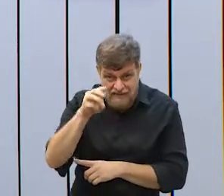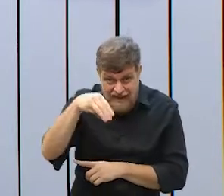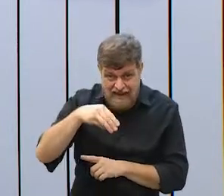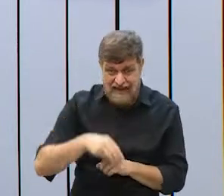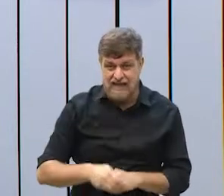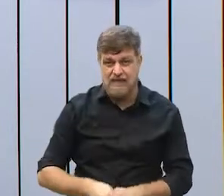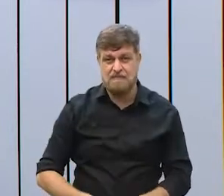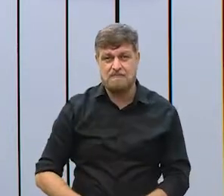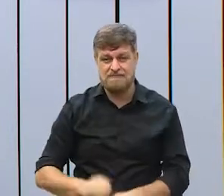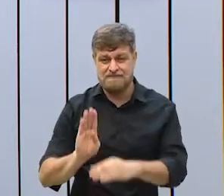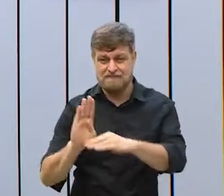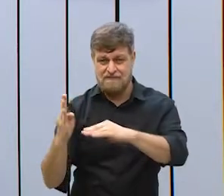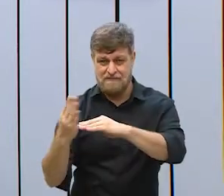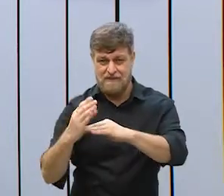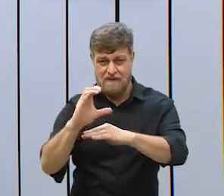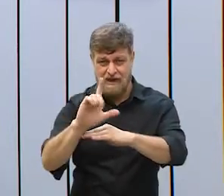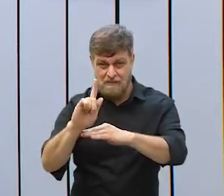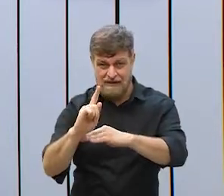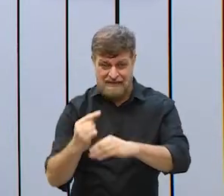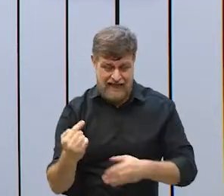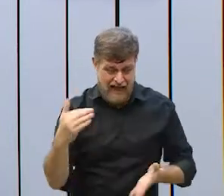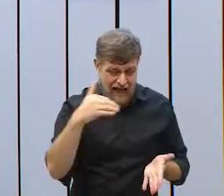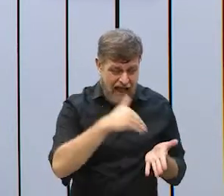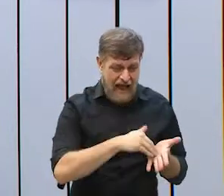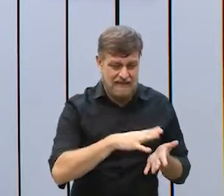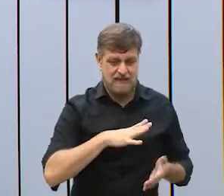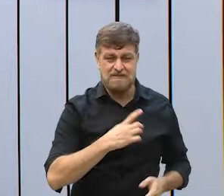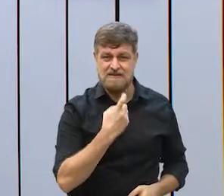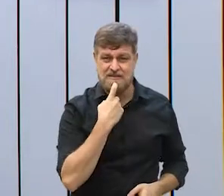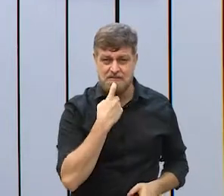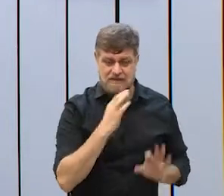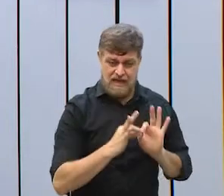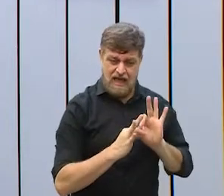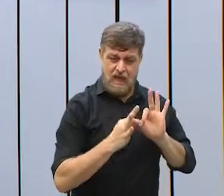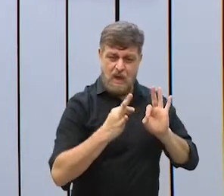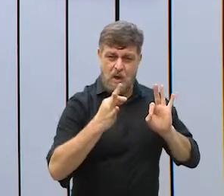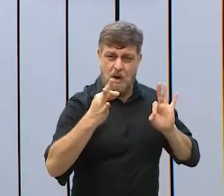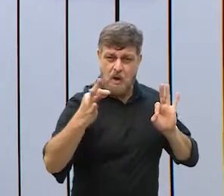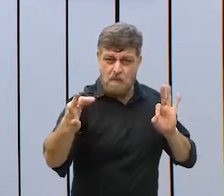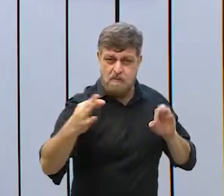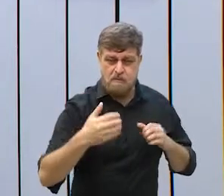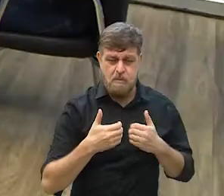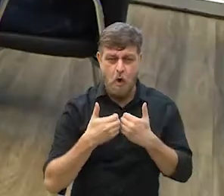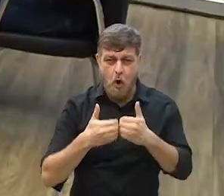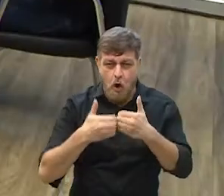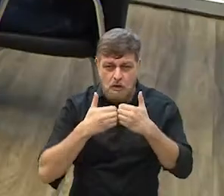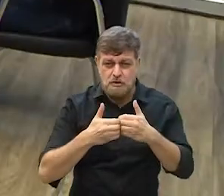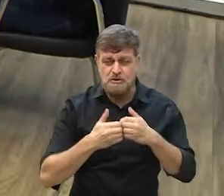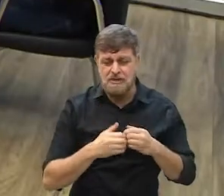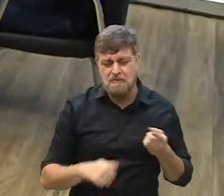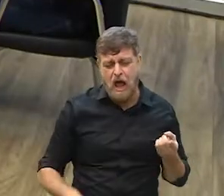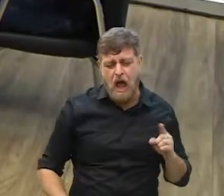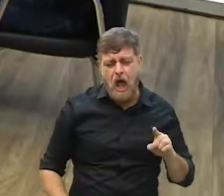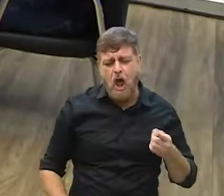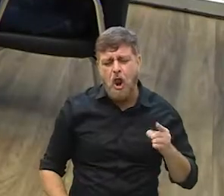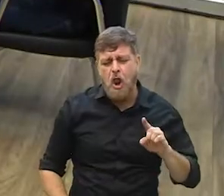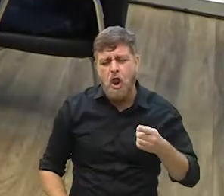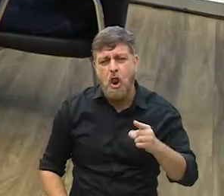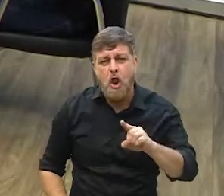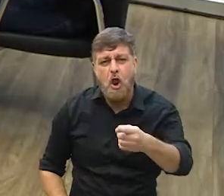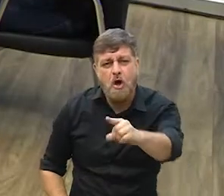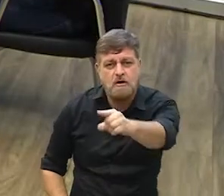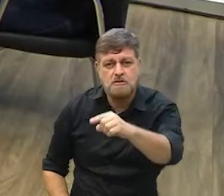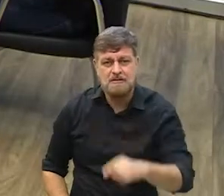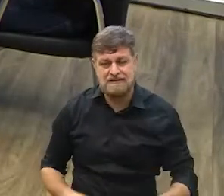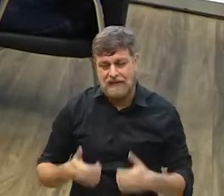da região até o centro. É uma região, para quem vai de ônibus, longe. Então, a gente tinha aqueles péssimos